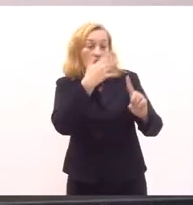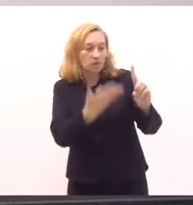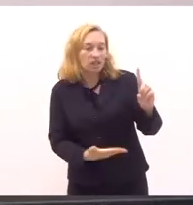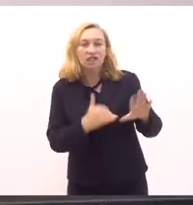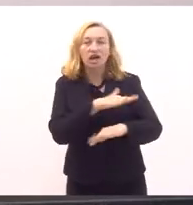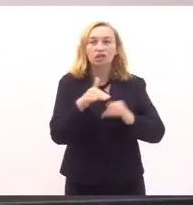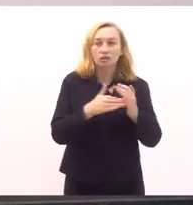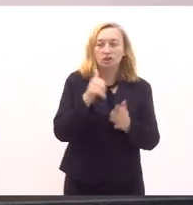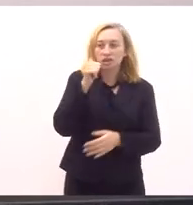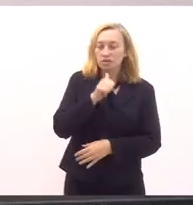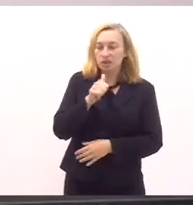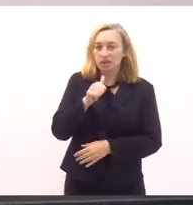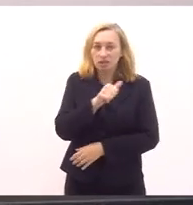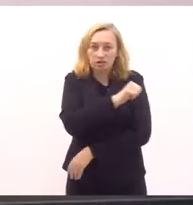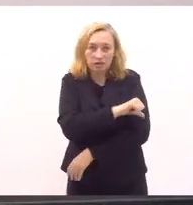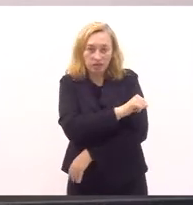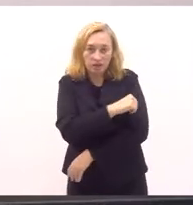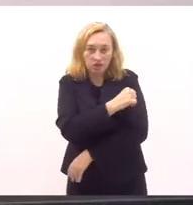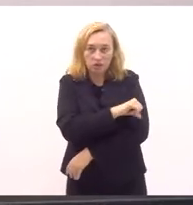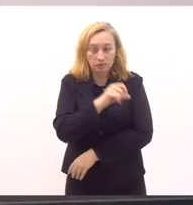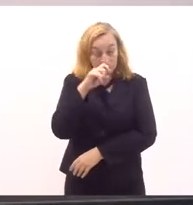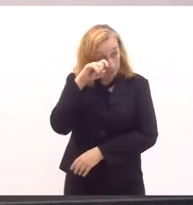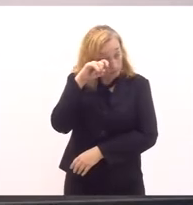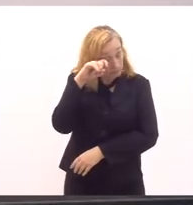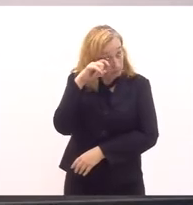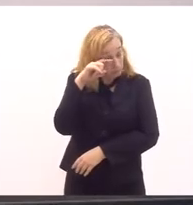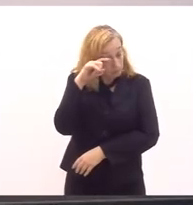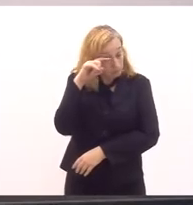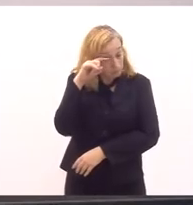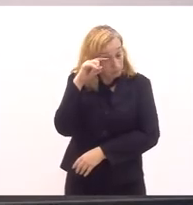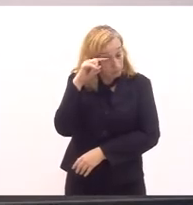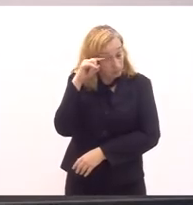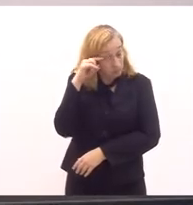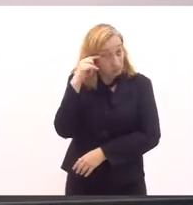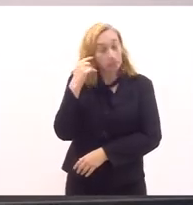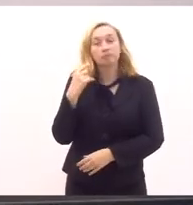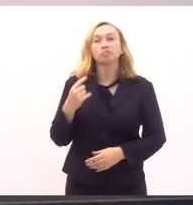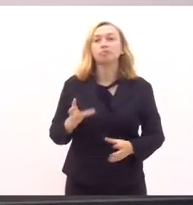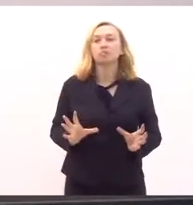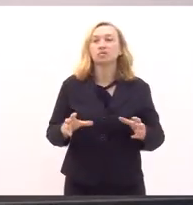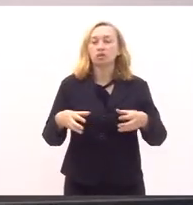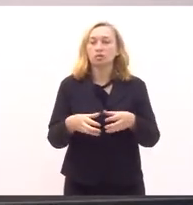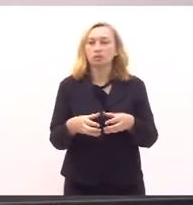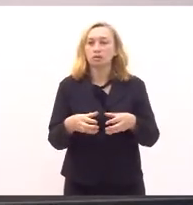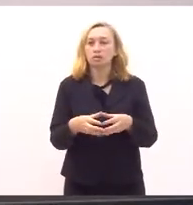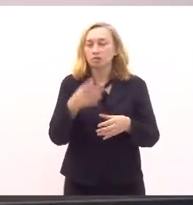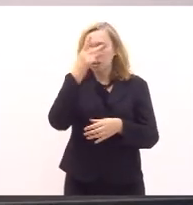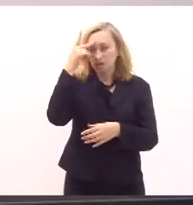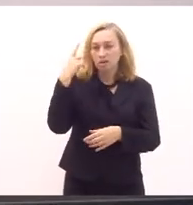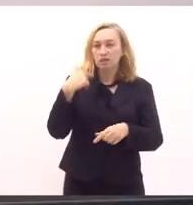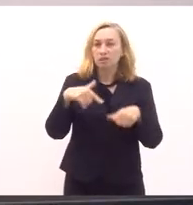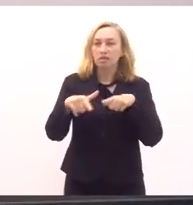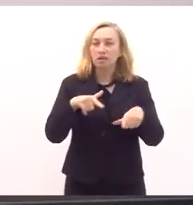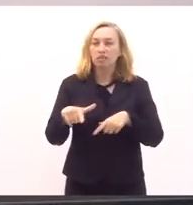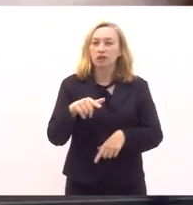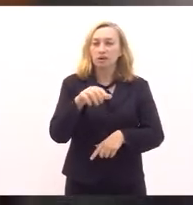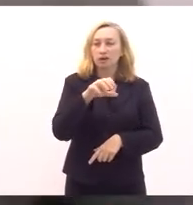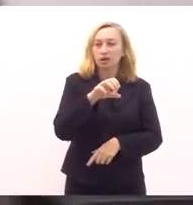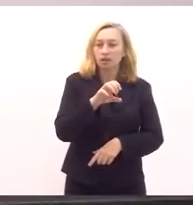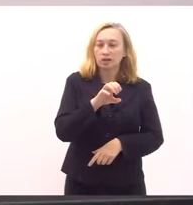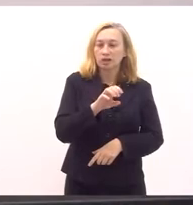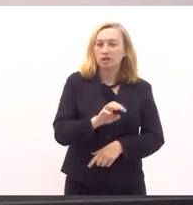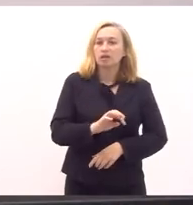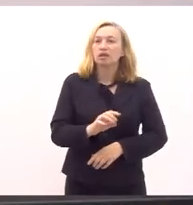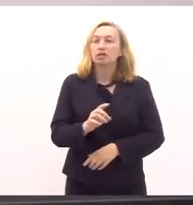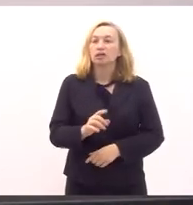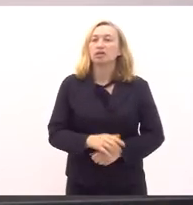a todas da enfermagem. Enquanto representante da bancada de trabalhador da CSB, eu acho que nós estamos